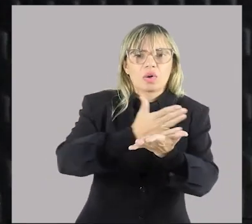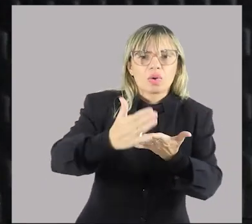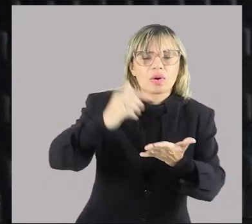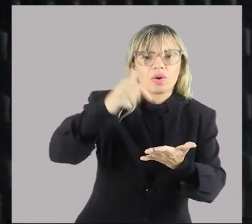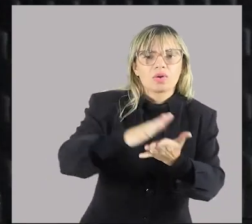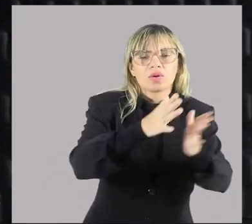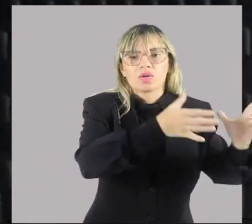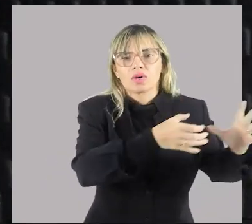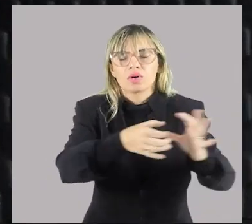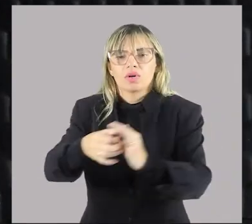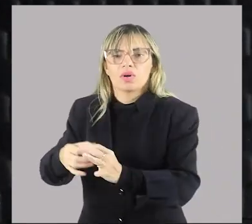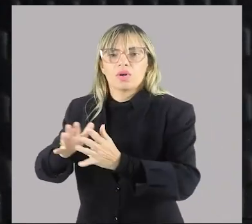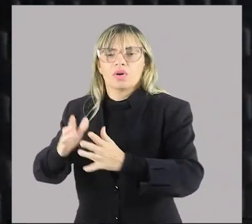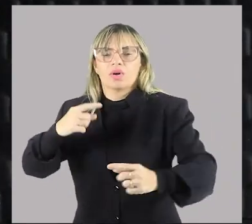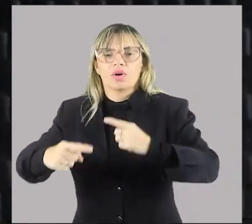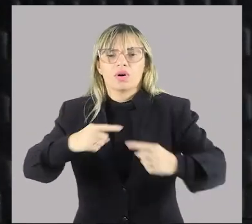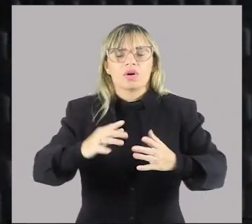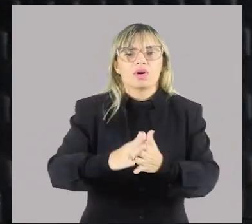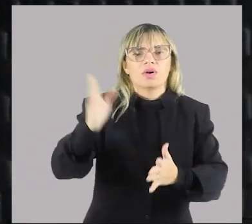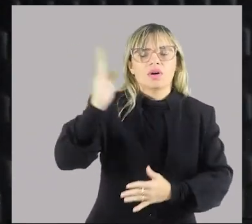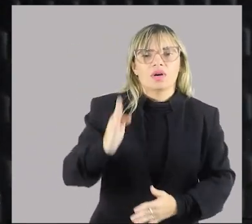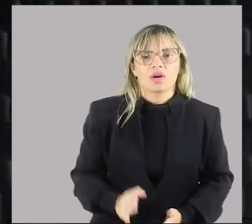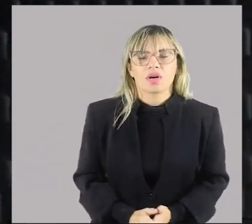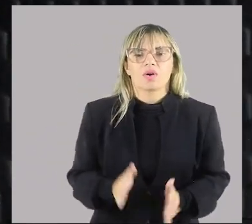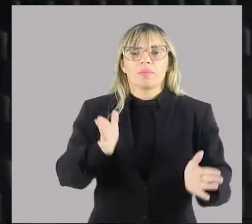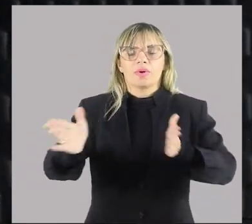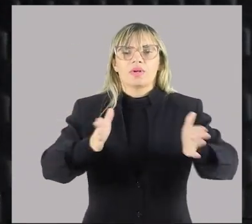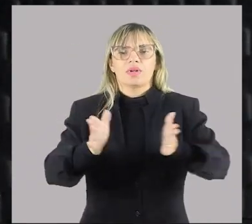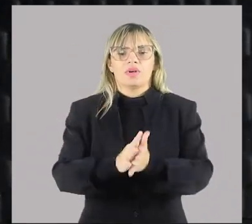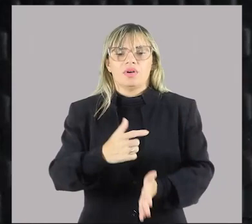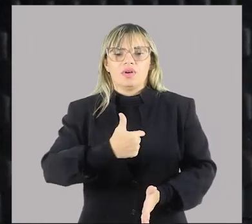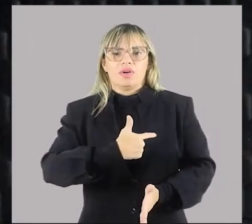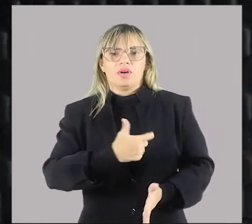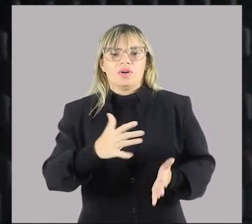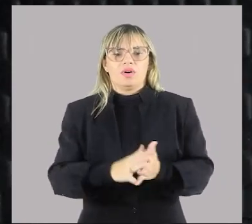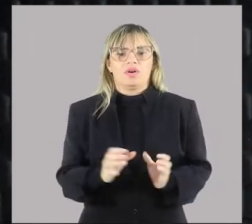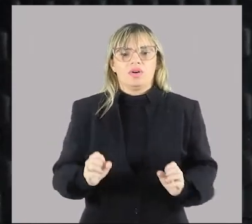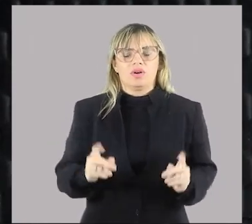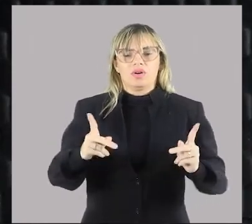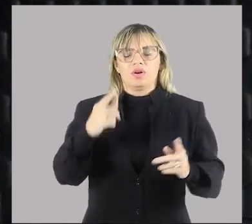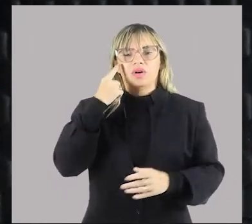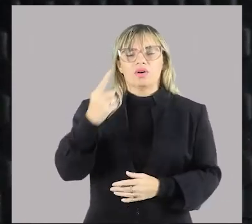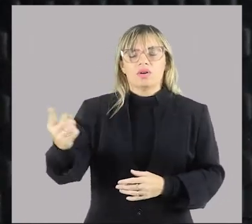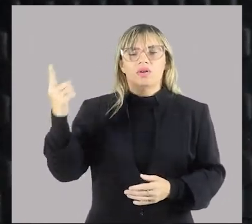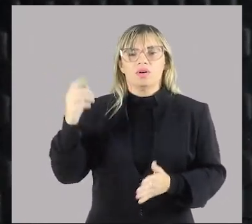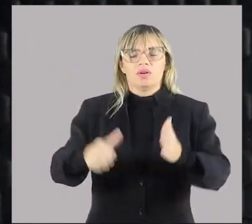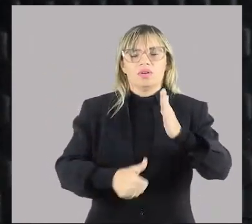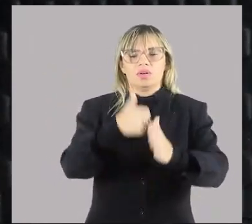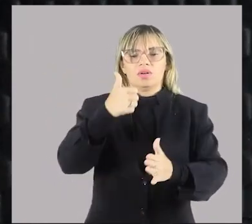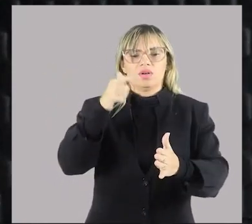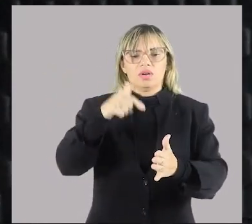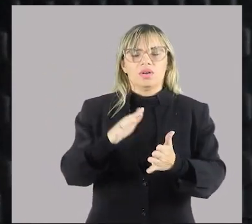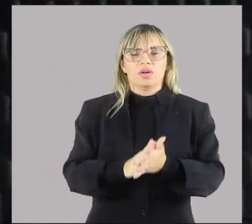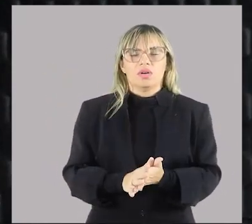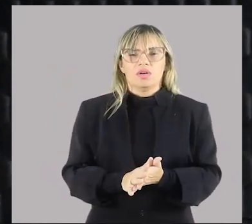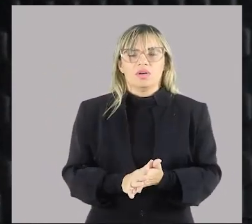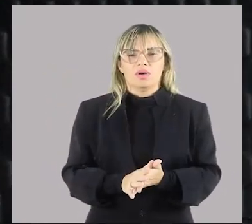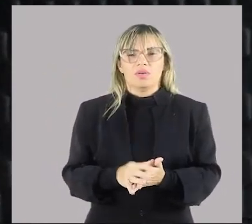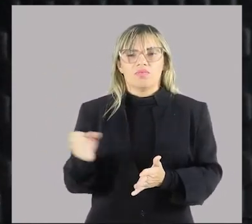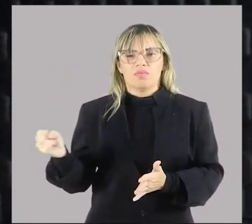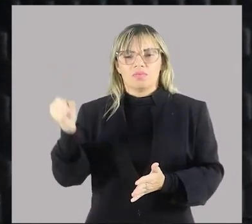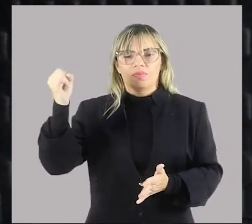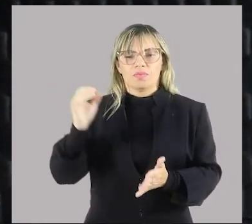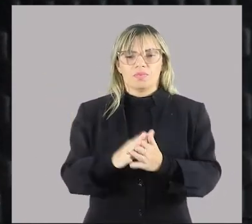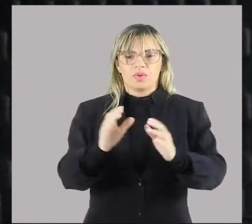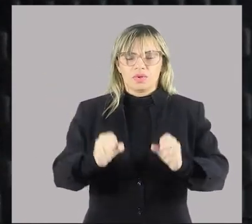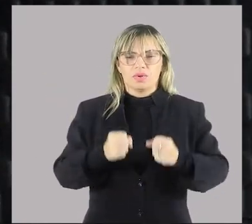realidade política brasileira, a Era Vargas. Ok, galera? Nós temos uma questão aqui interessante para que a